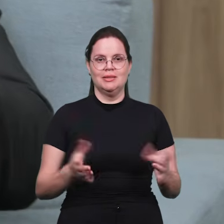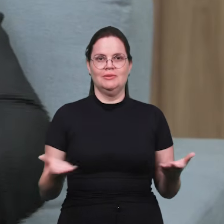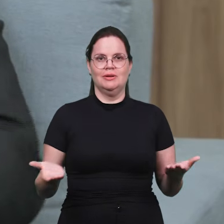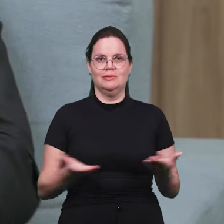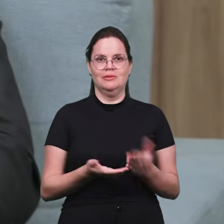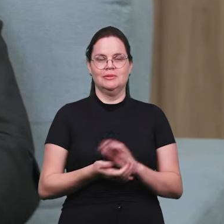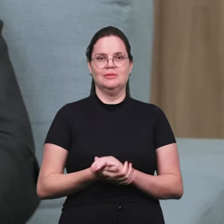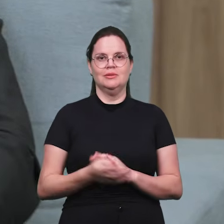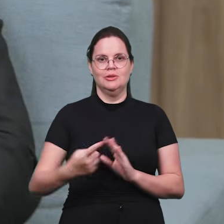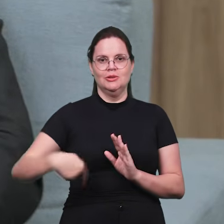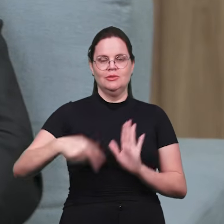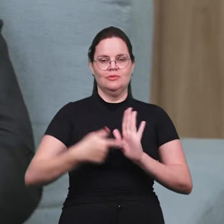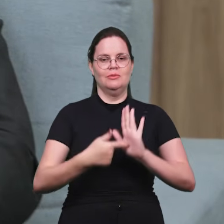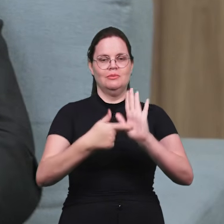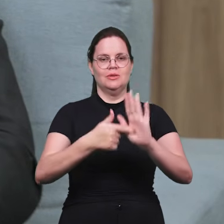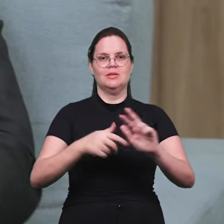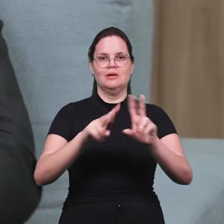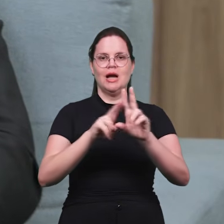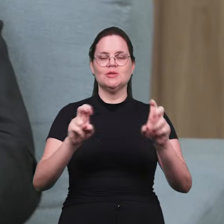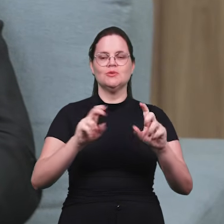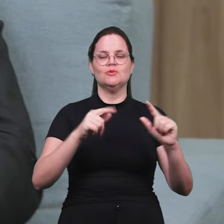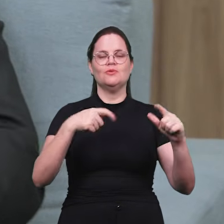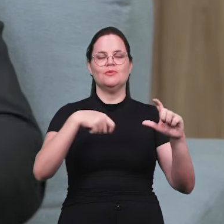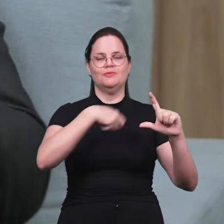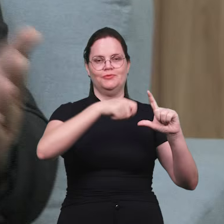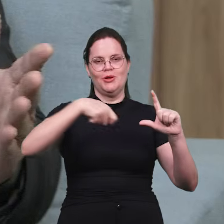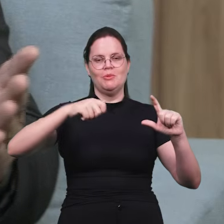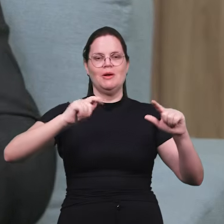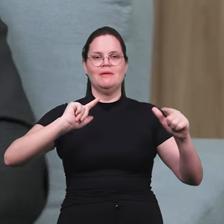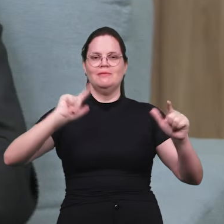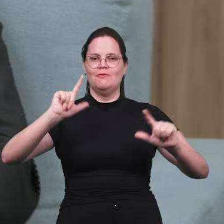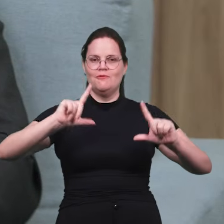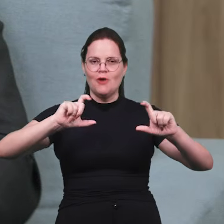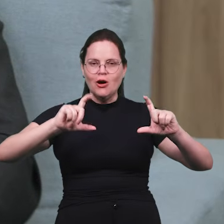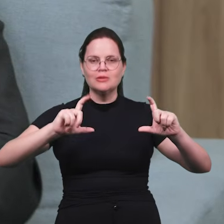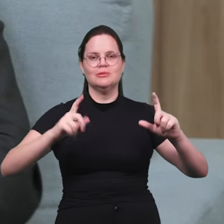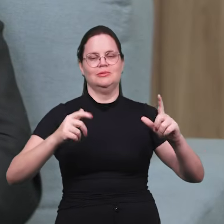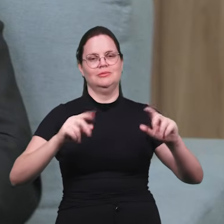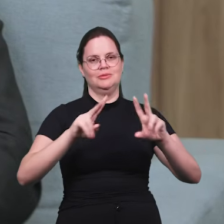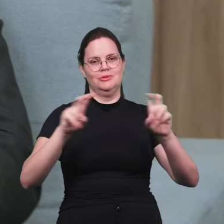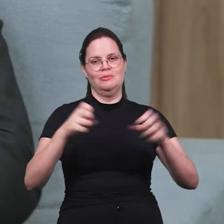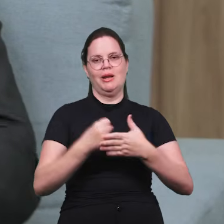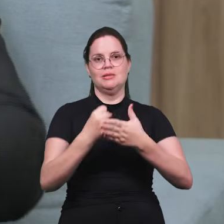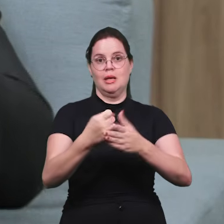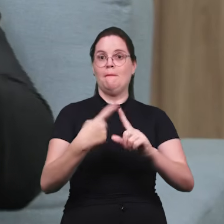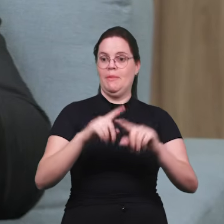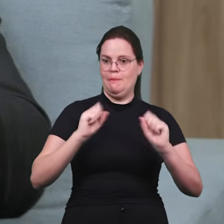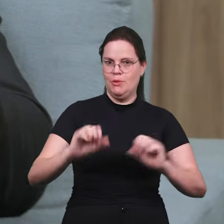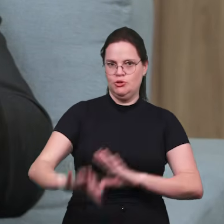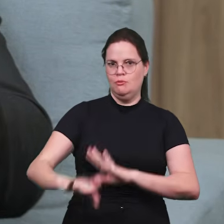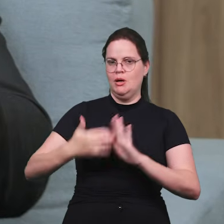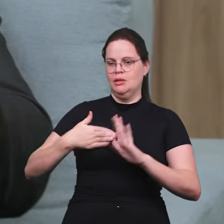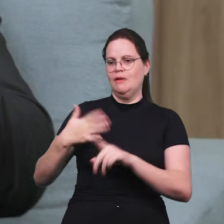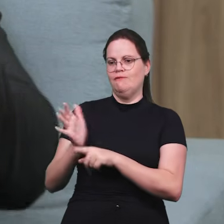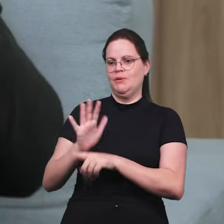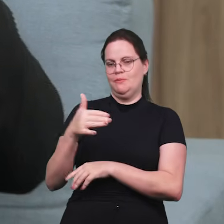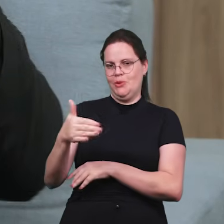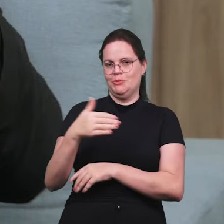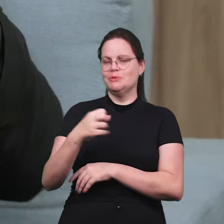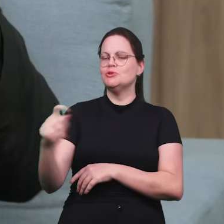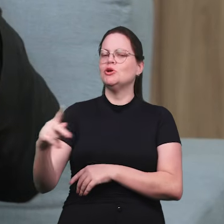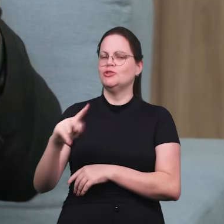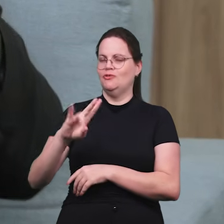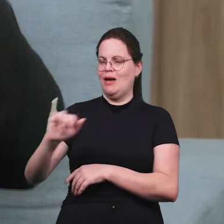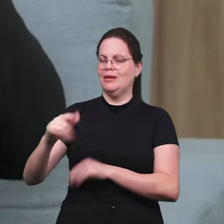especial, estamos aqui exibindo esses trabalhos que estão sendo feitos de assistência, mas continua mandando seu vídeo de recado. Nos